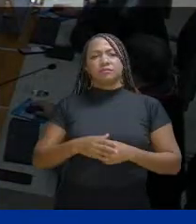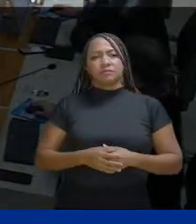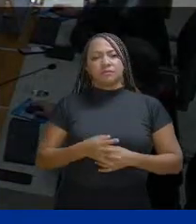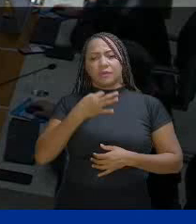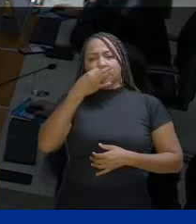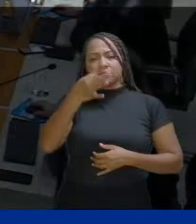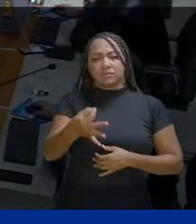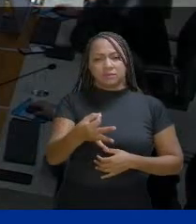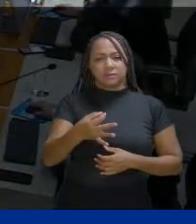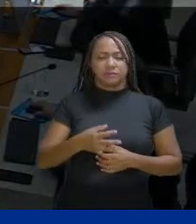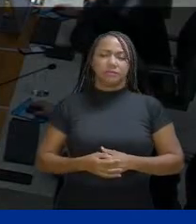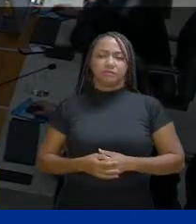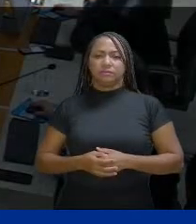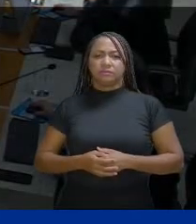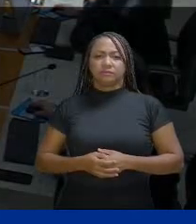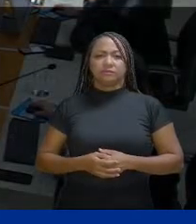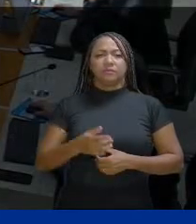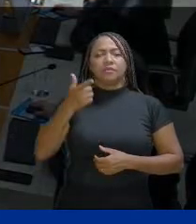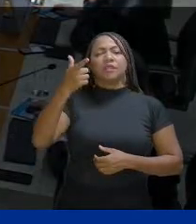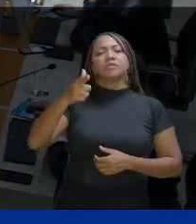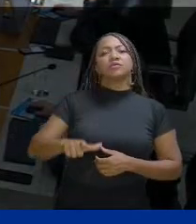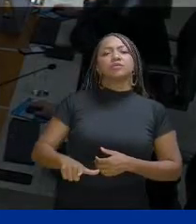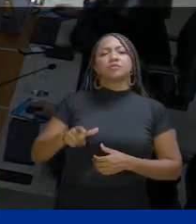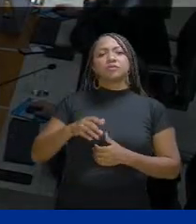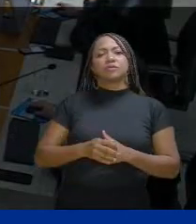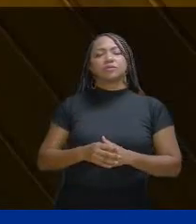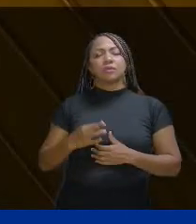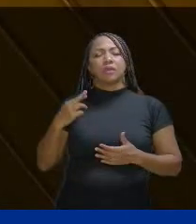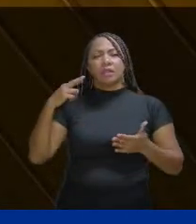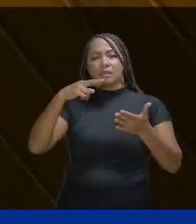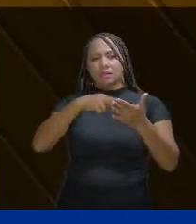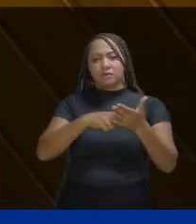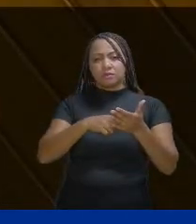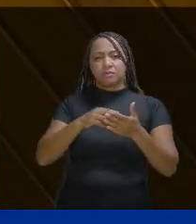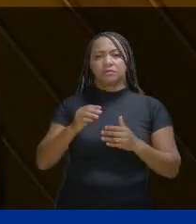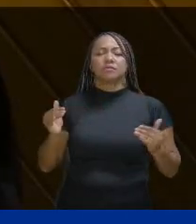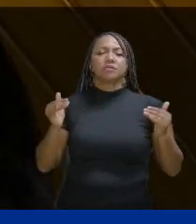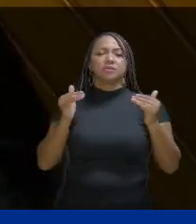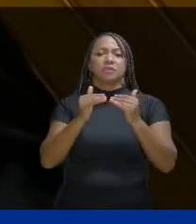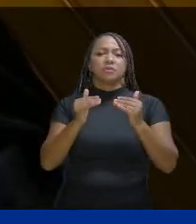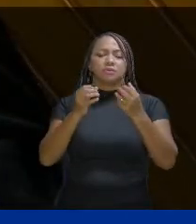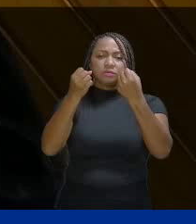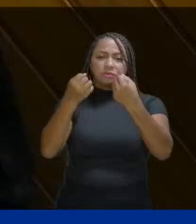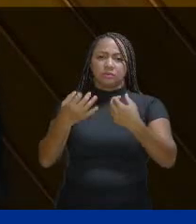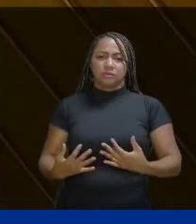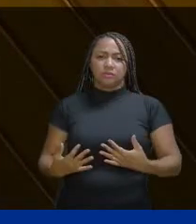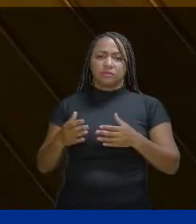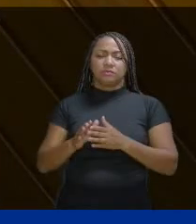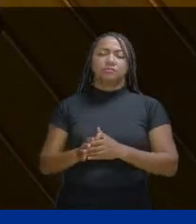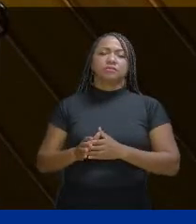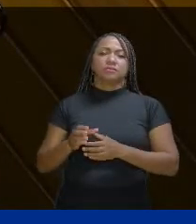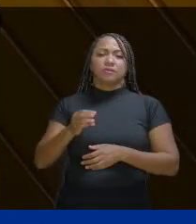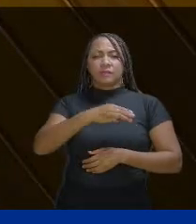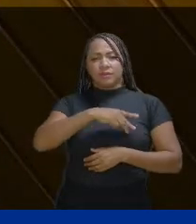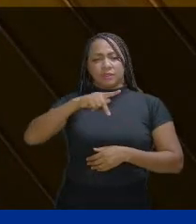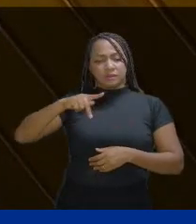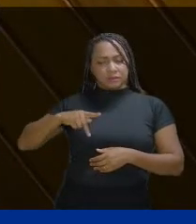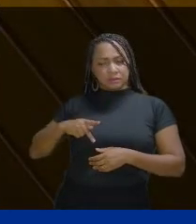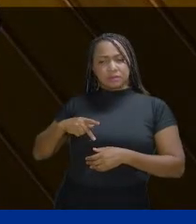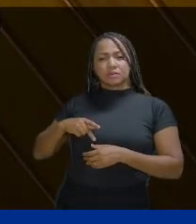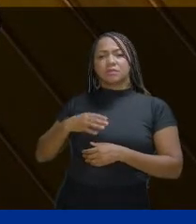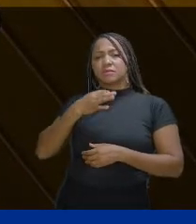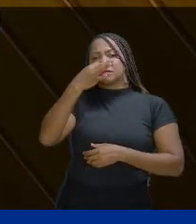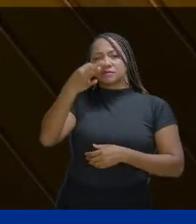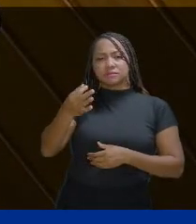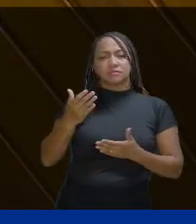manifestação, Excelência. Imagem para o Novamente plenário. com a palavra, ilustre relator. Conforme exposto, o NACEP e o Ministério Público Eleitoral